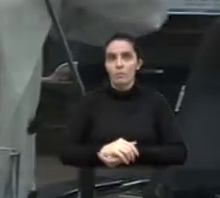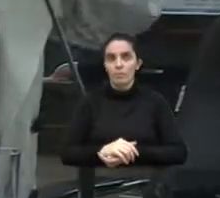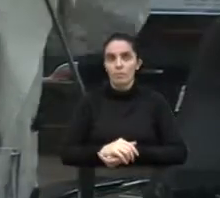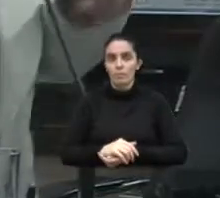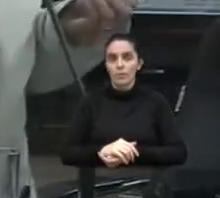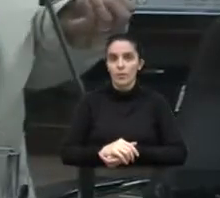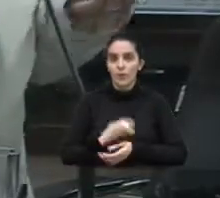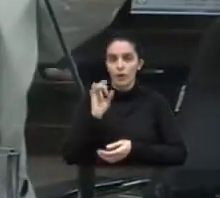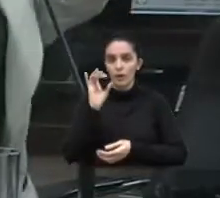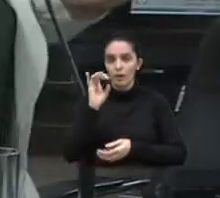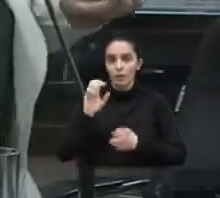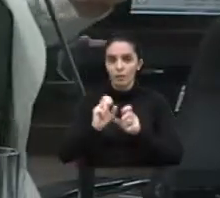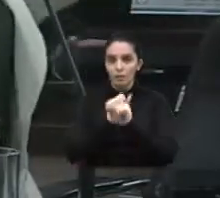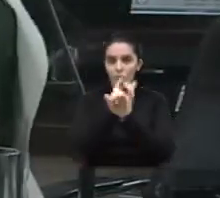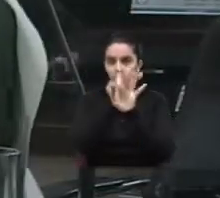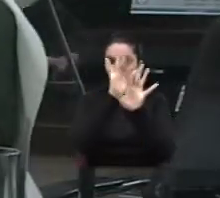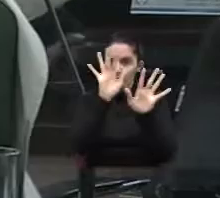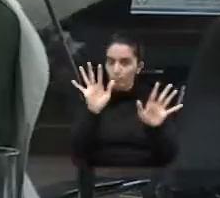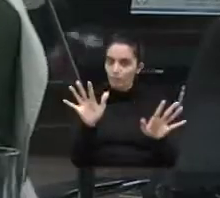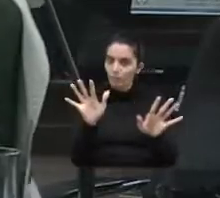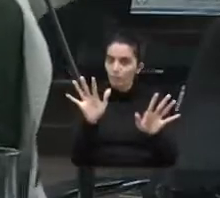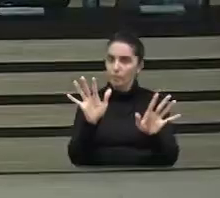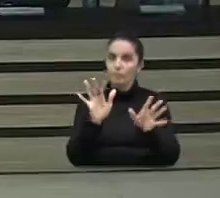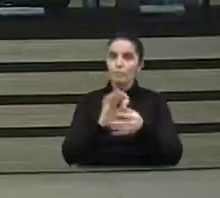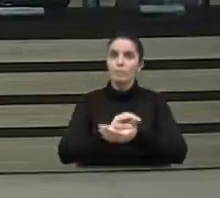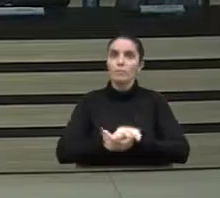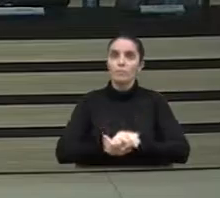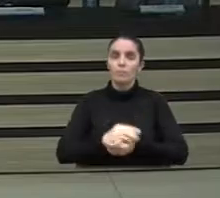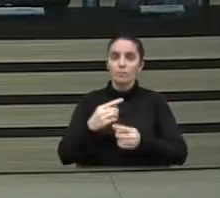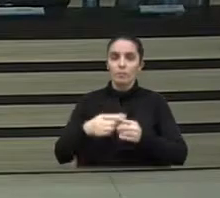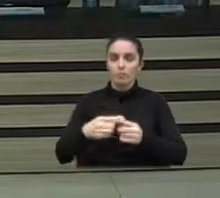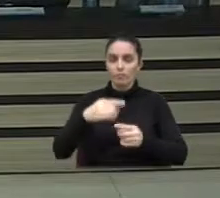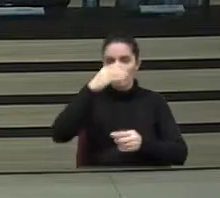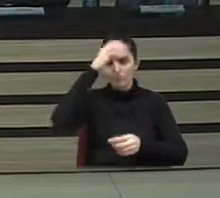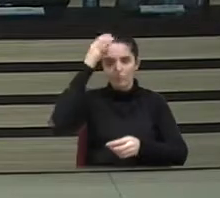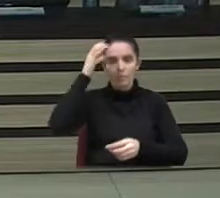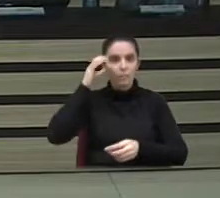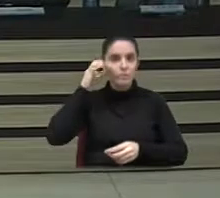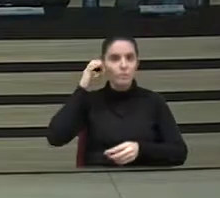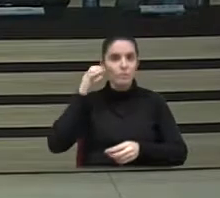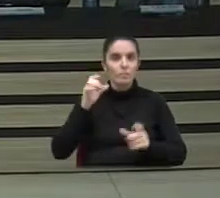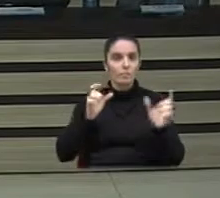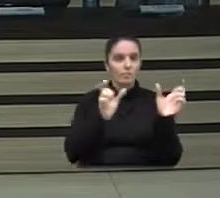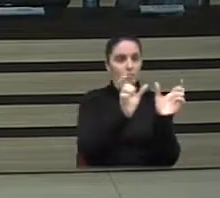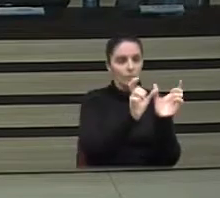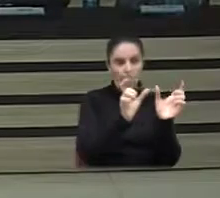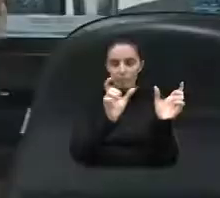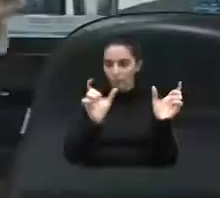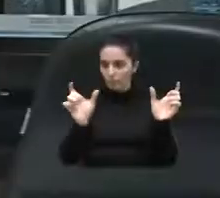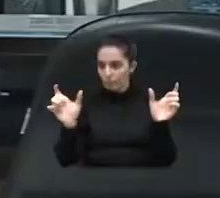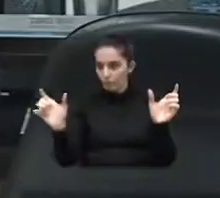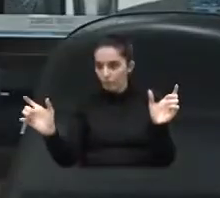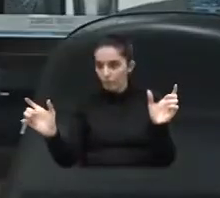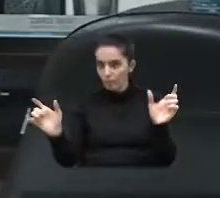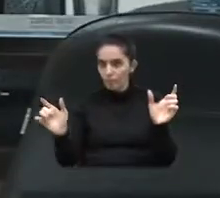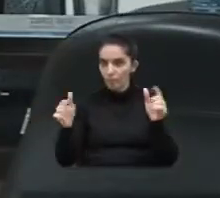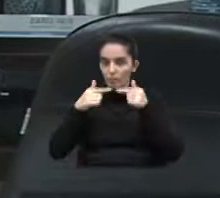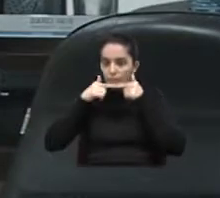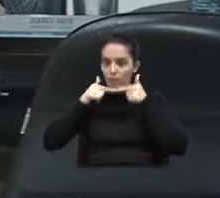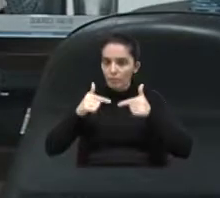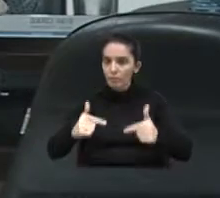só esclarecer alguns conceitos que, às vezes, eu volto a repetir essa frase de forma exaustiva de Exupéry. A linguagem é uma